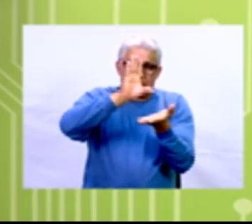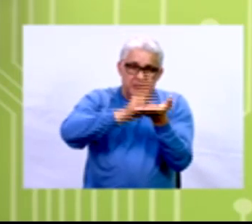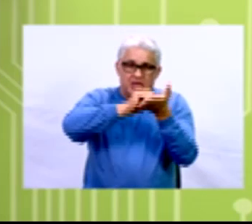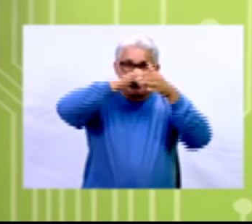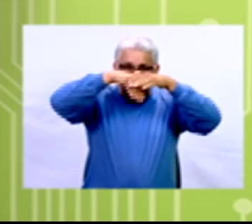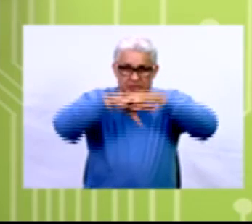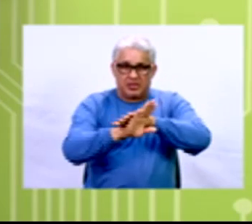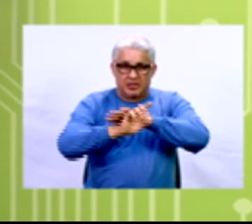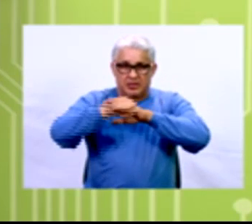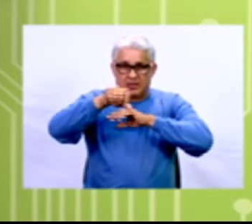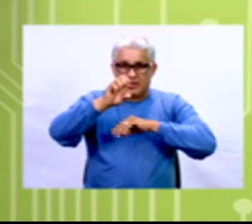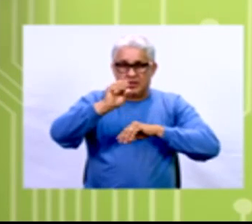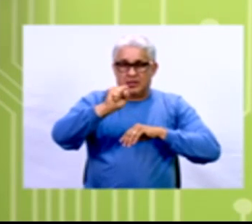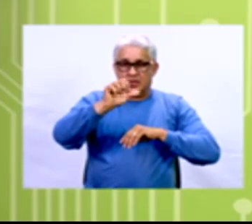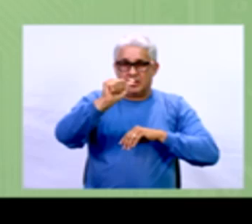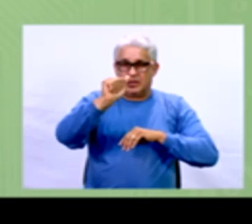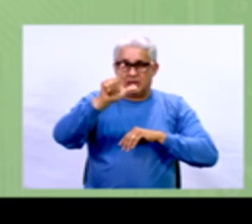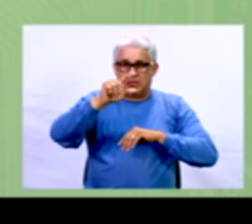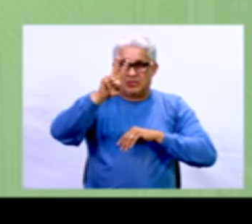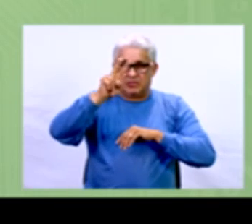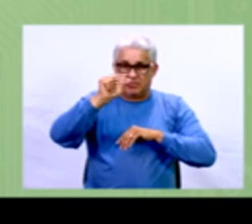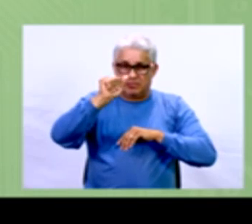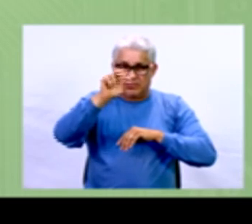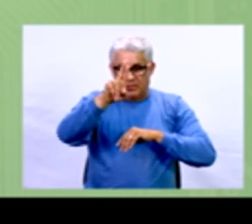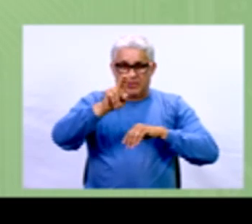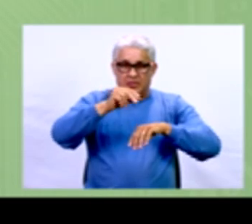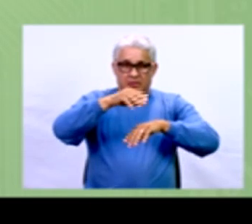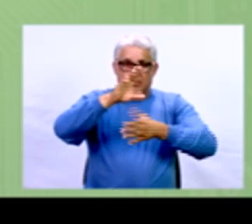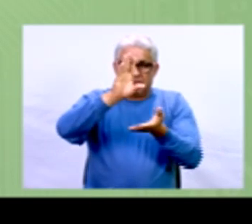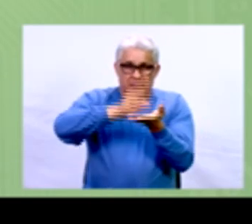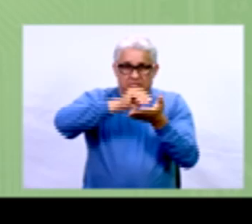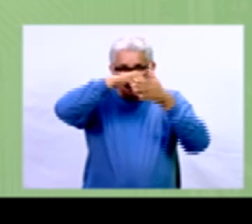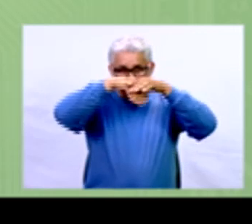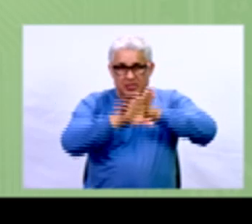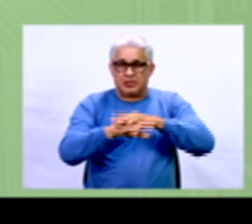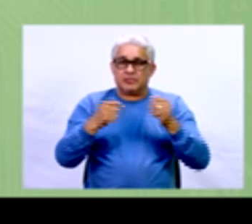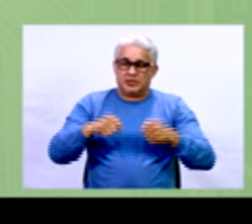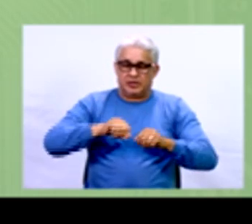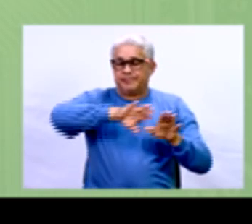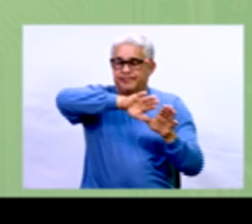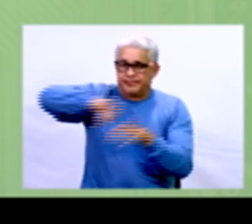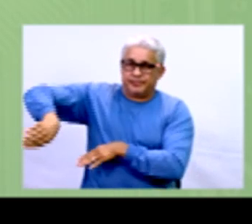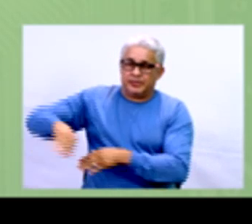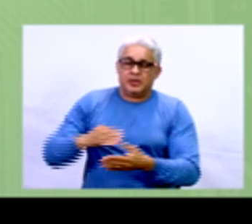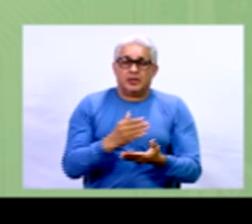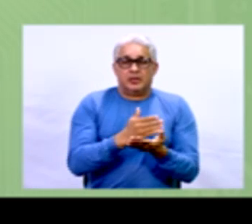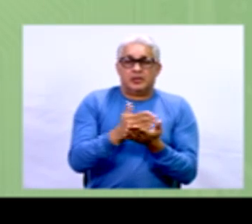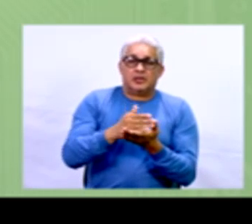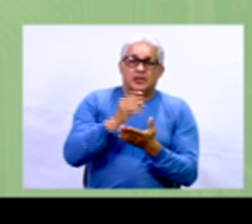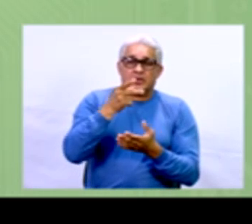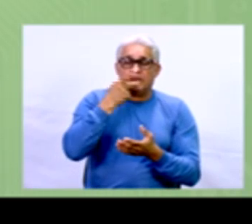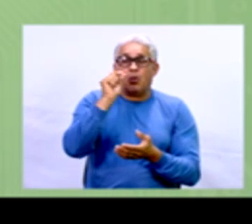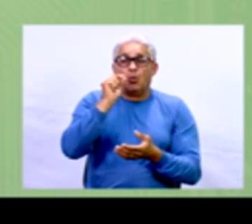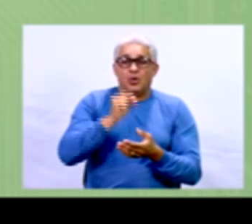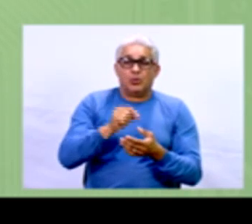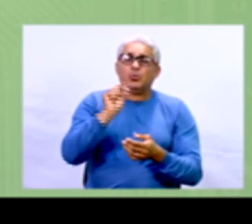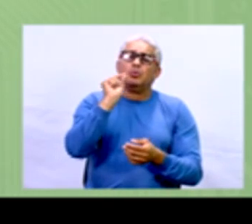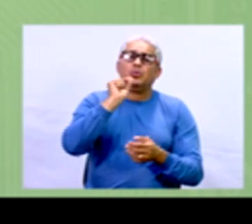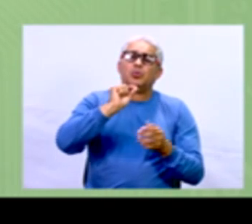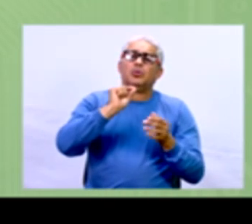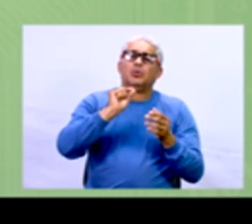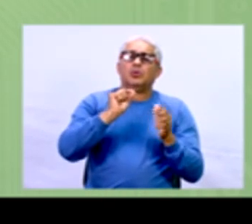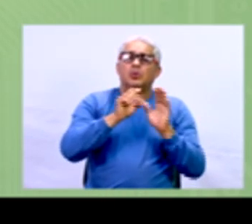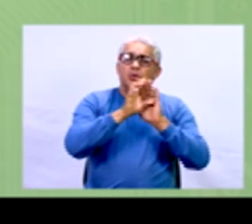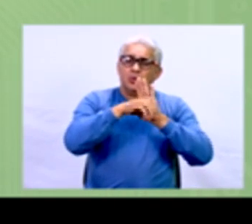poder armazenar esse tipo de recurso. Bom, nós vamos começar a falar um pouquinho o que é a multimídia. Hoje em dia,